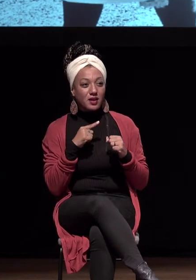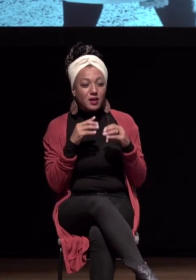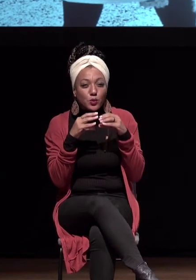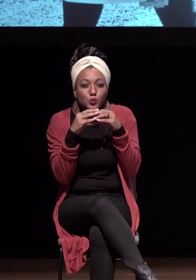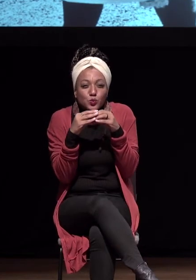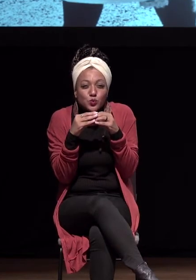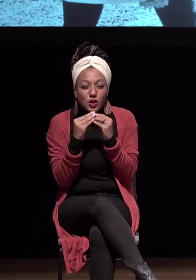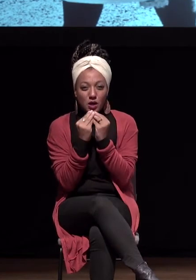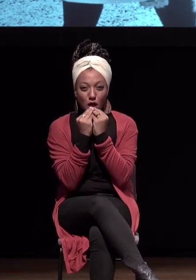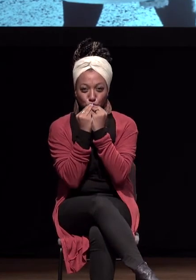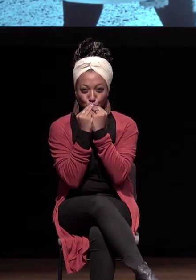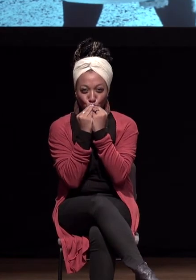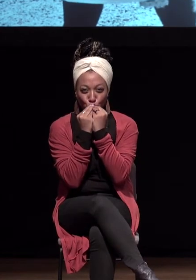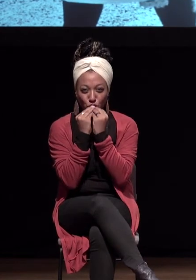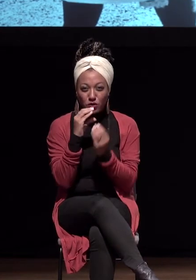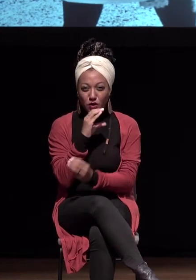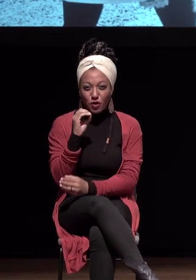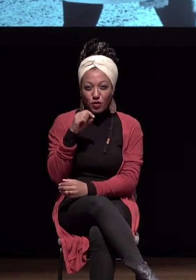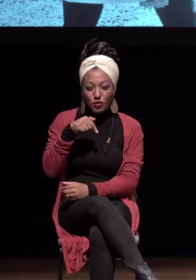Manga coquinho.